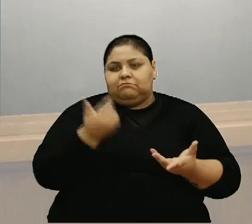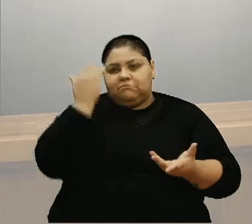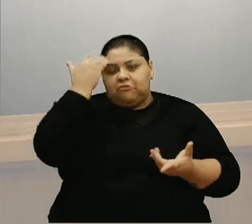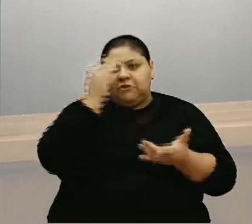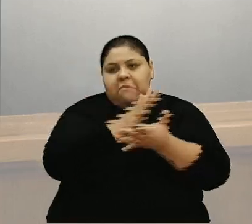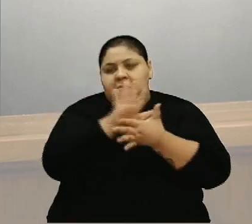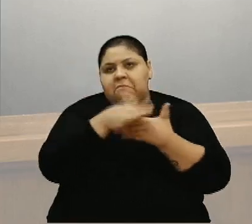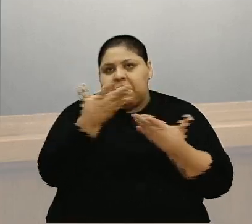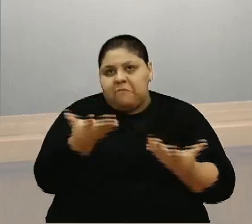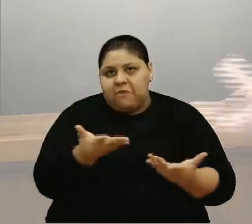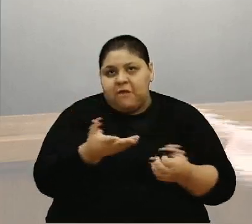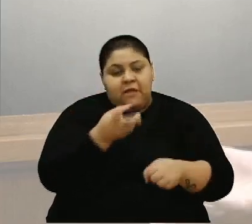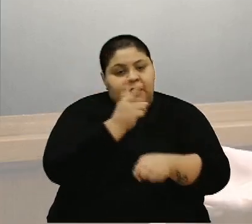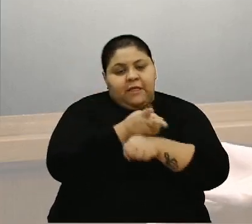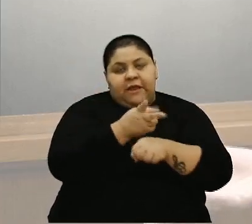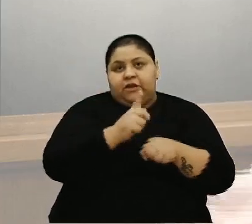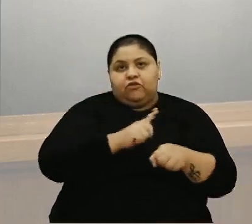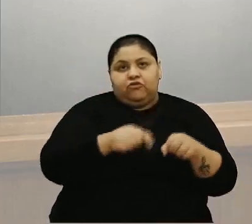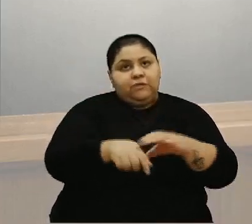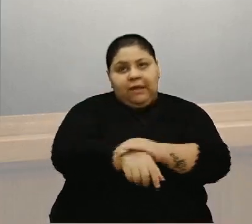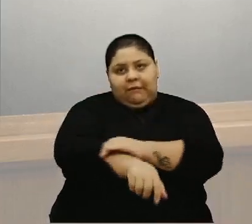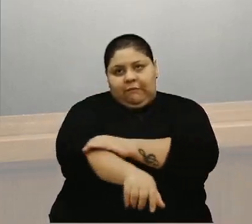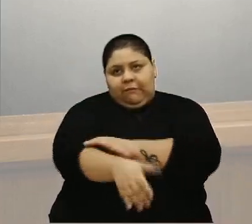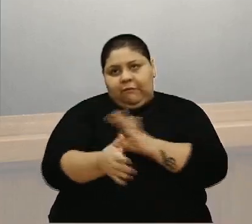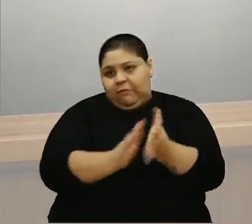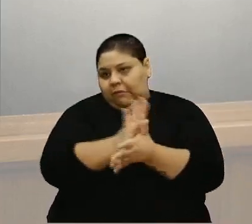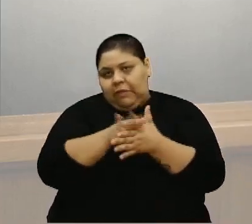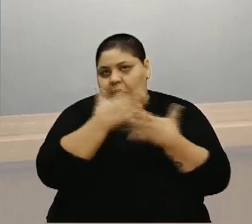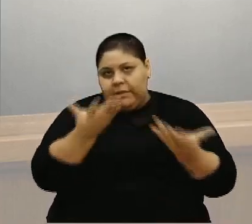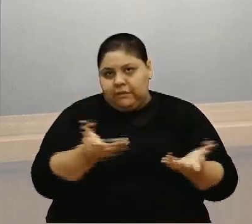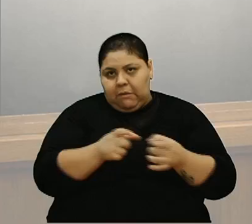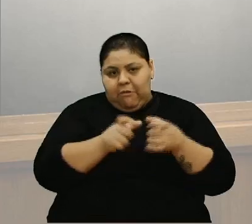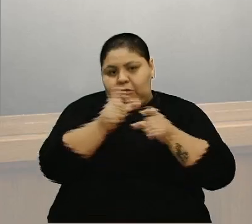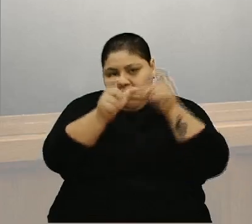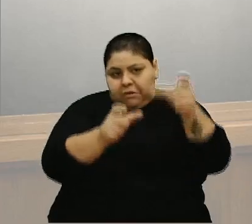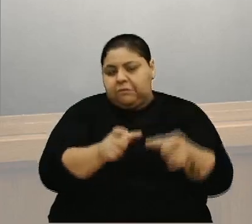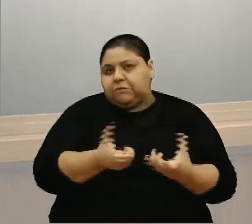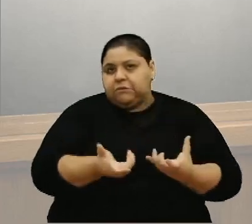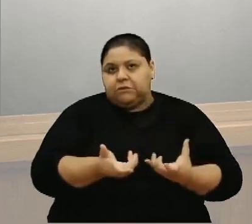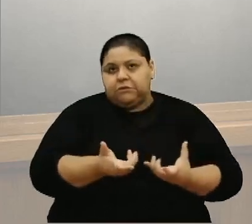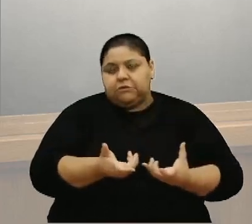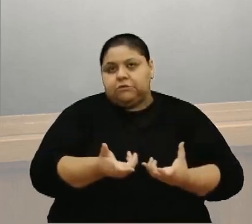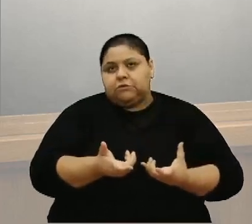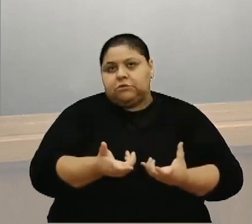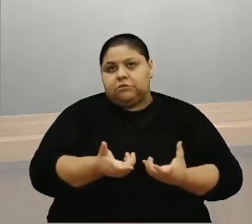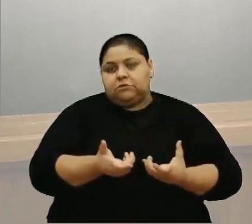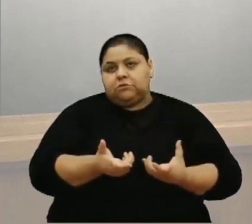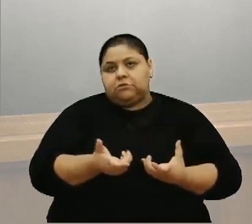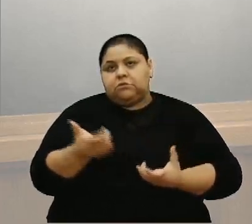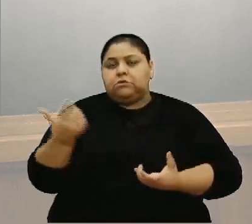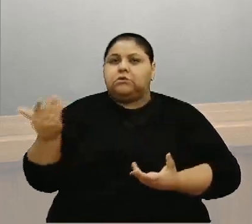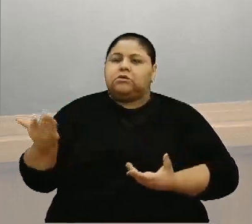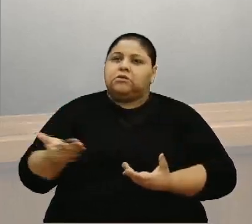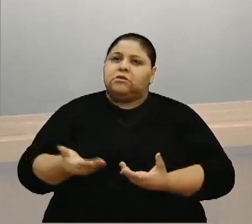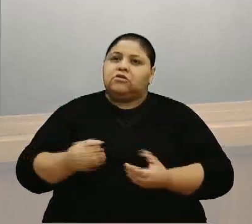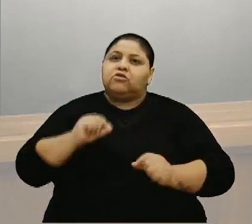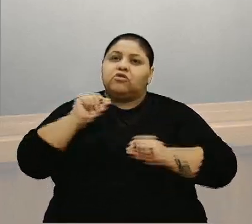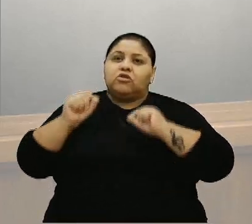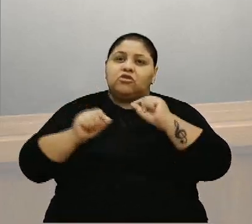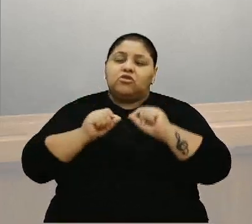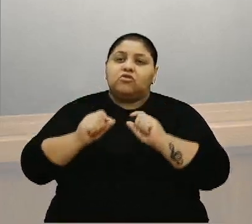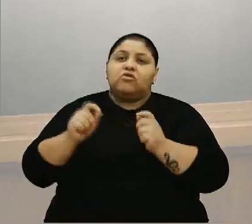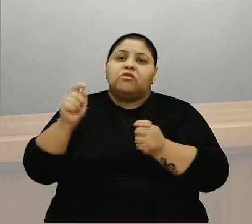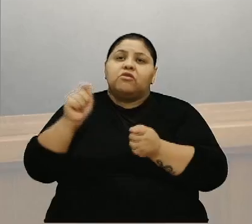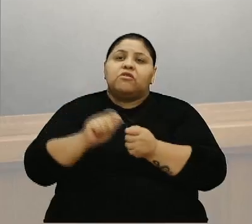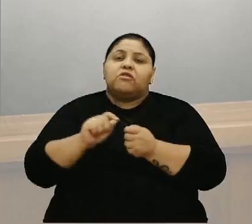Porque crédito não tem nem para fazer empréstimo, né? A maioria das pessoas estão inadimplentes. E o que eu